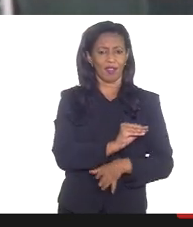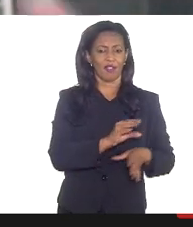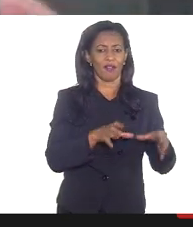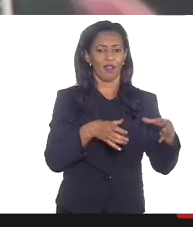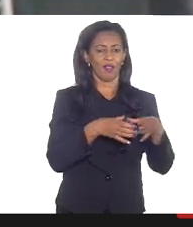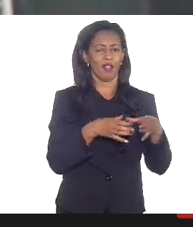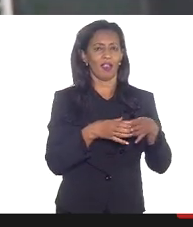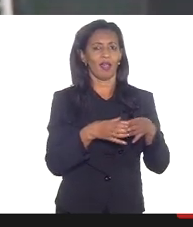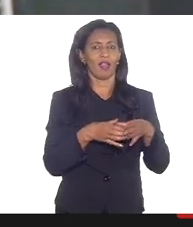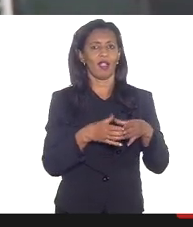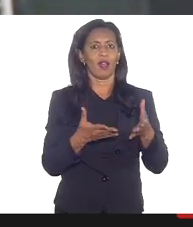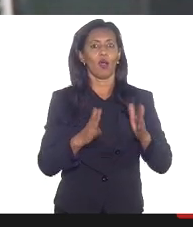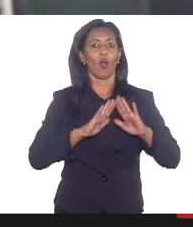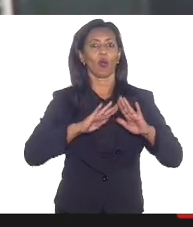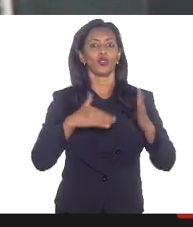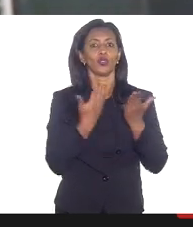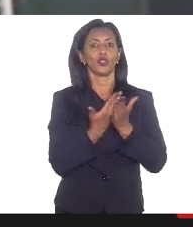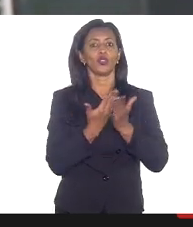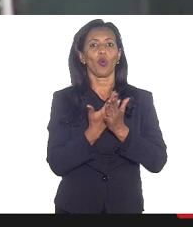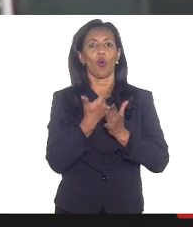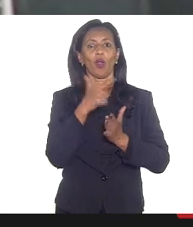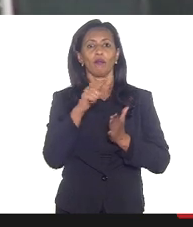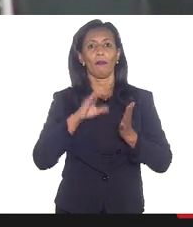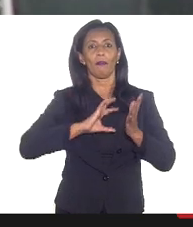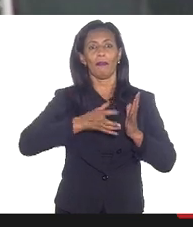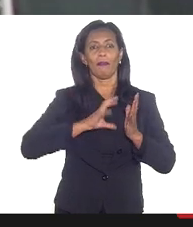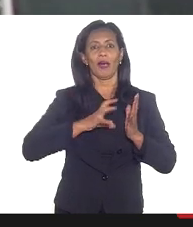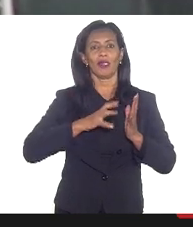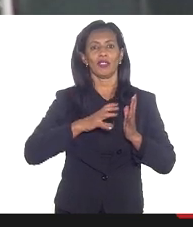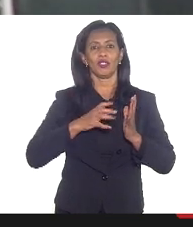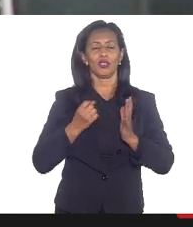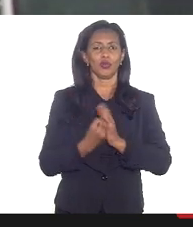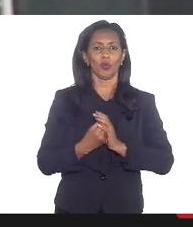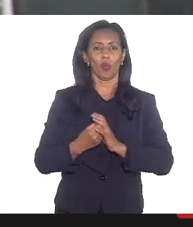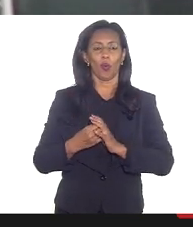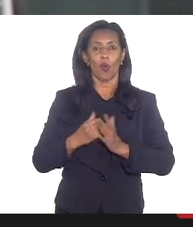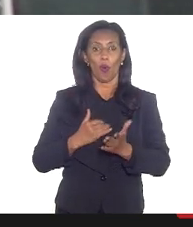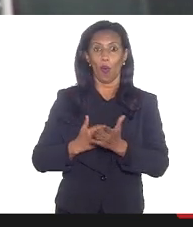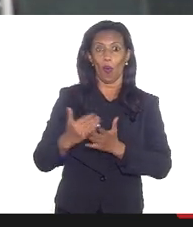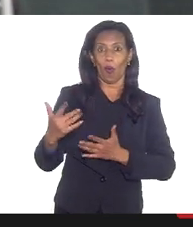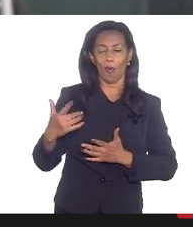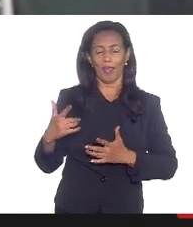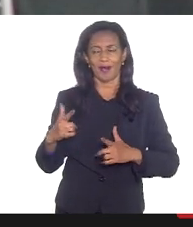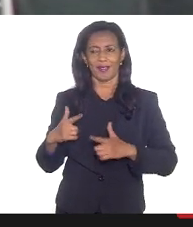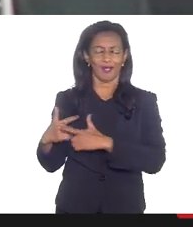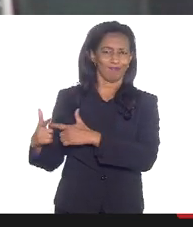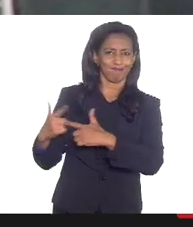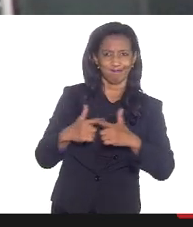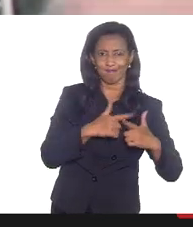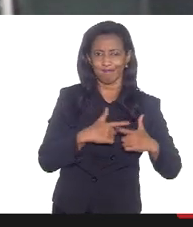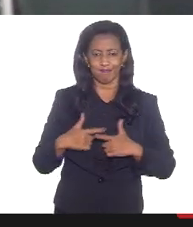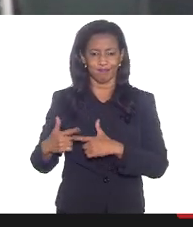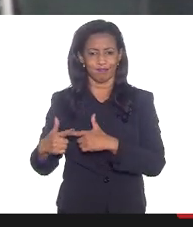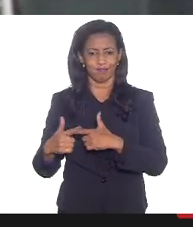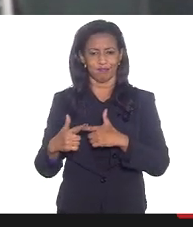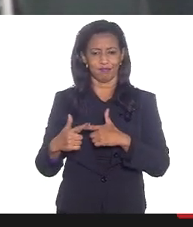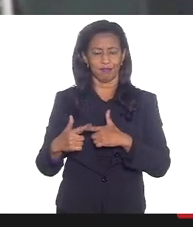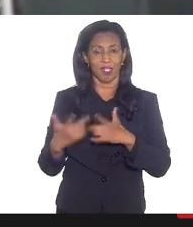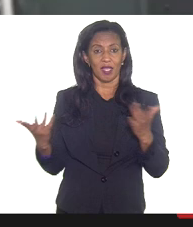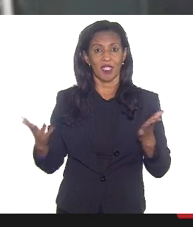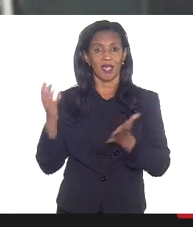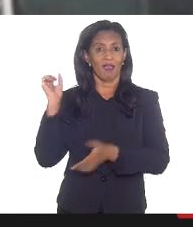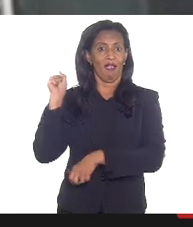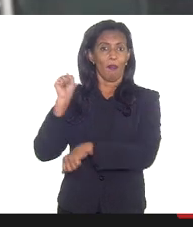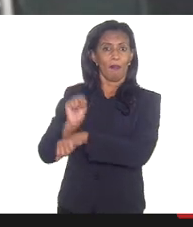o Escola Sem Partido começa a bombardear a doutrinação e outras questões mais, e deixa de ser uma